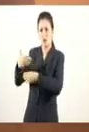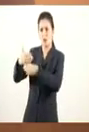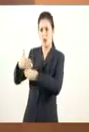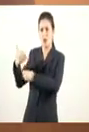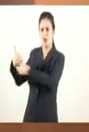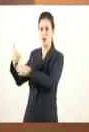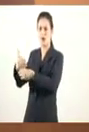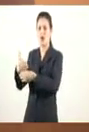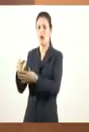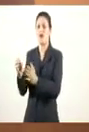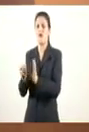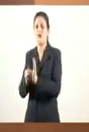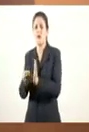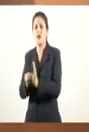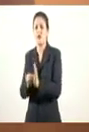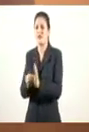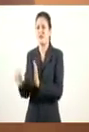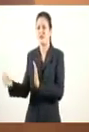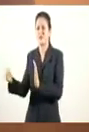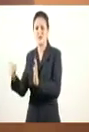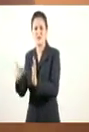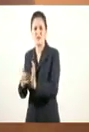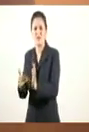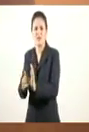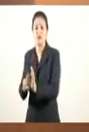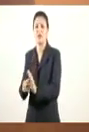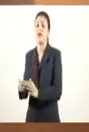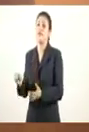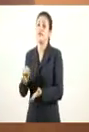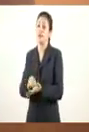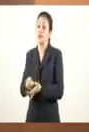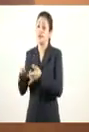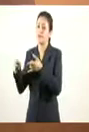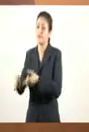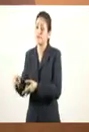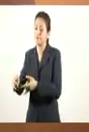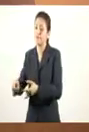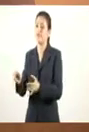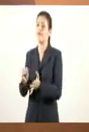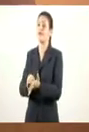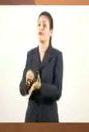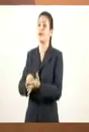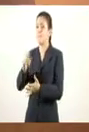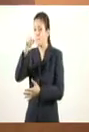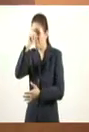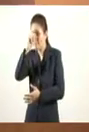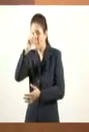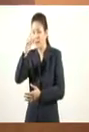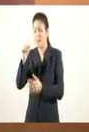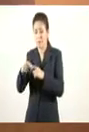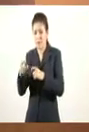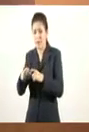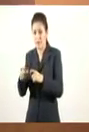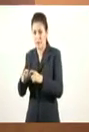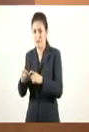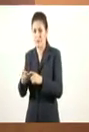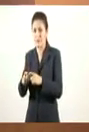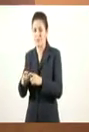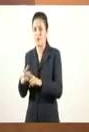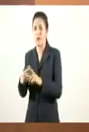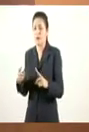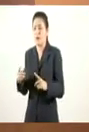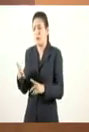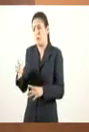faltando revestimento, faltando equipamento, faltando profissional principal, mas está pelo menos pronto o prédio. Então, eu queria lamentar